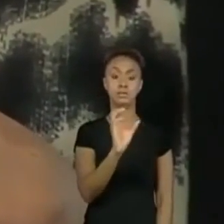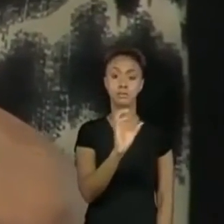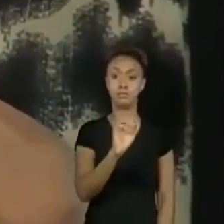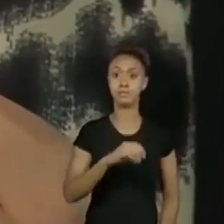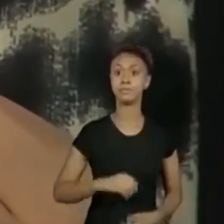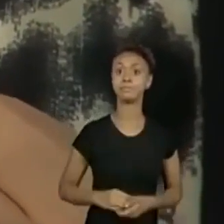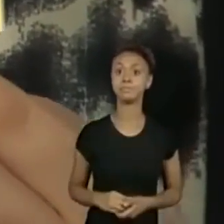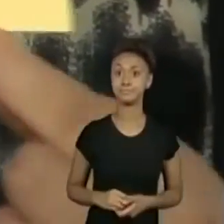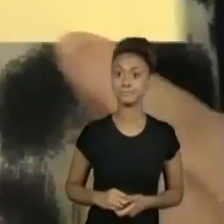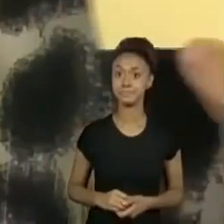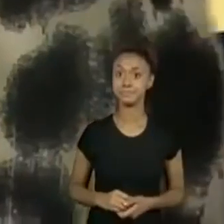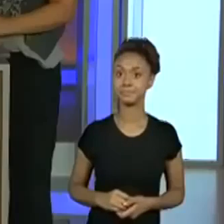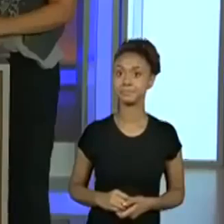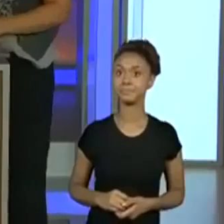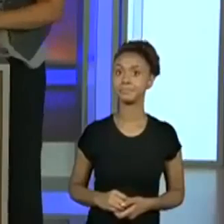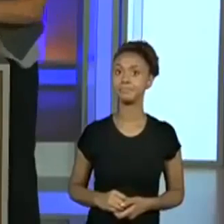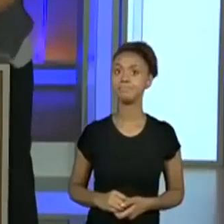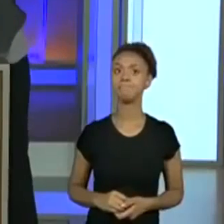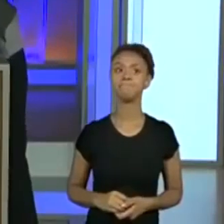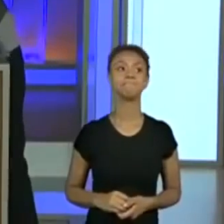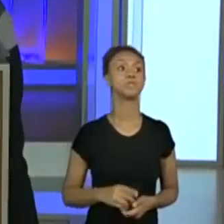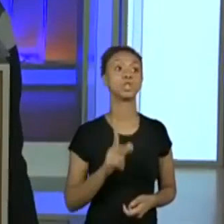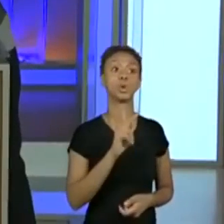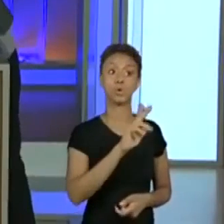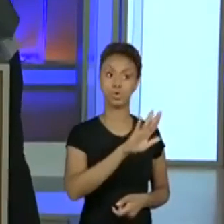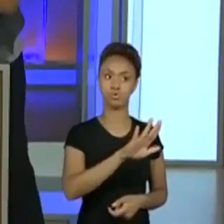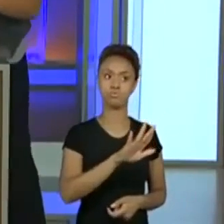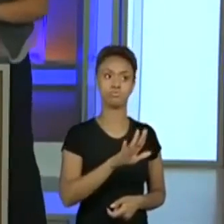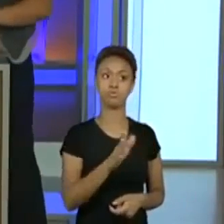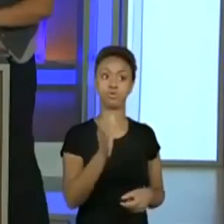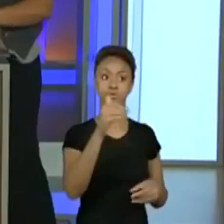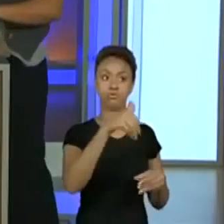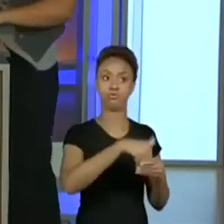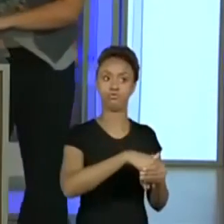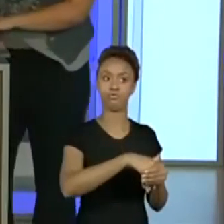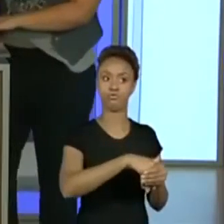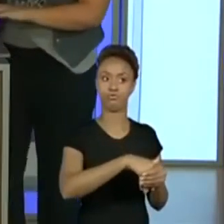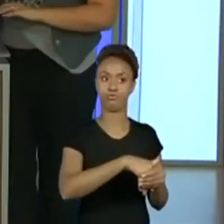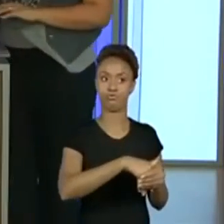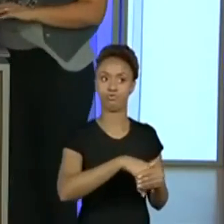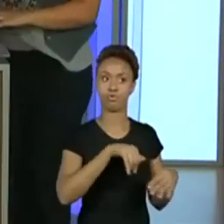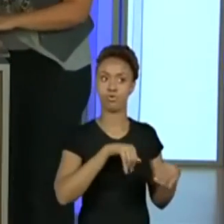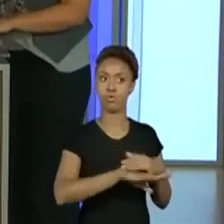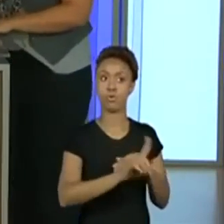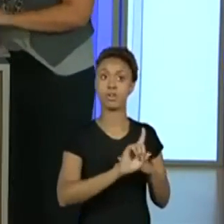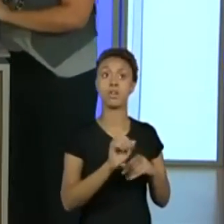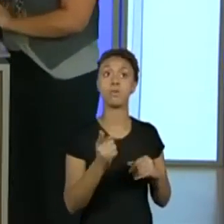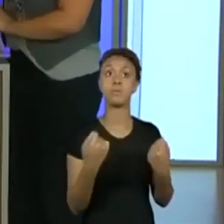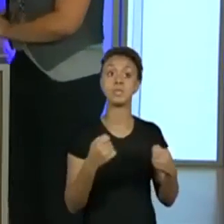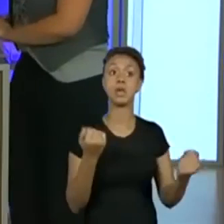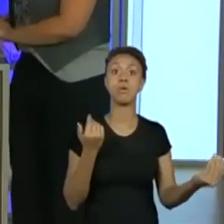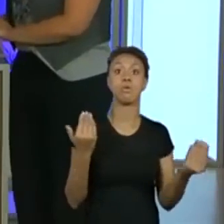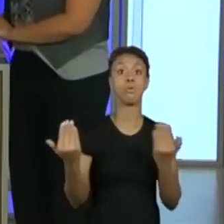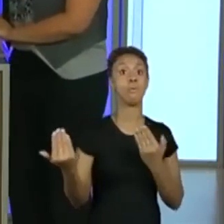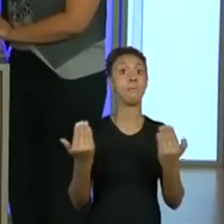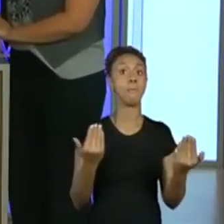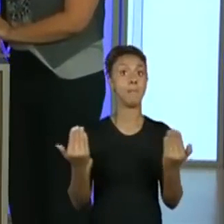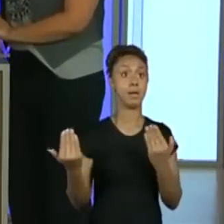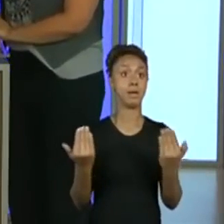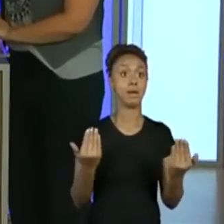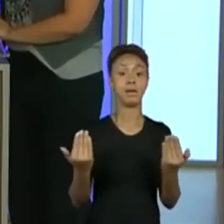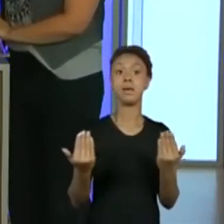R$ 9,20. Pro, não ponha de volta porque nós vamos comparar. Vamos isso ver mesmo. Se esses então, valores vamos... são ou